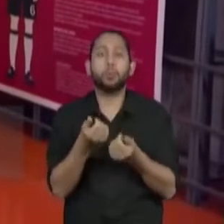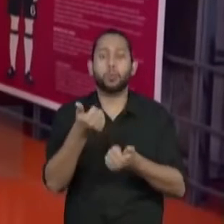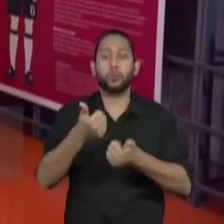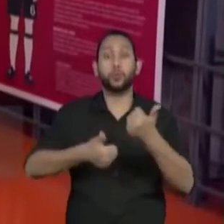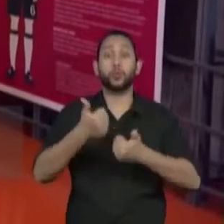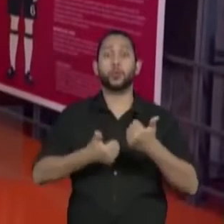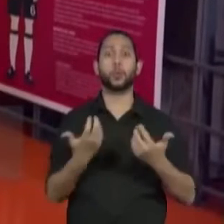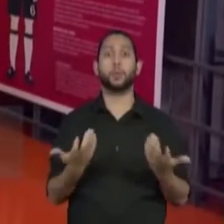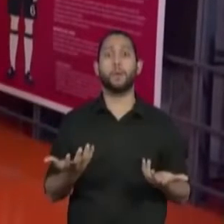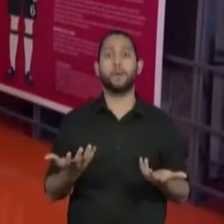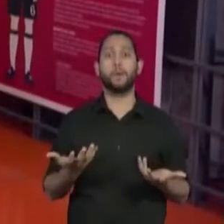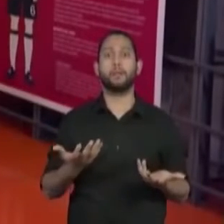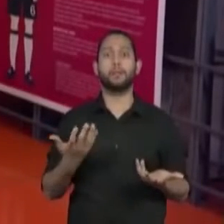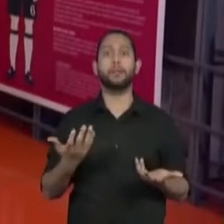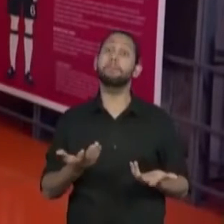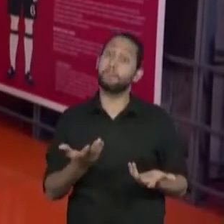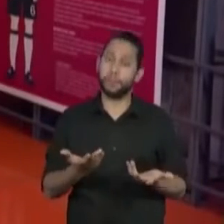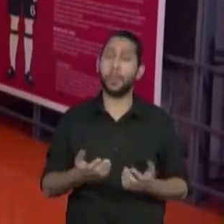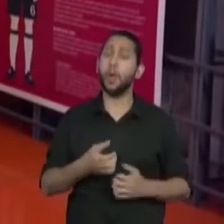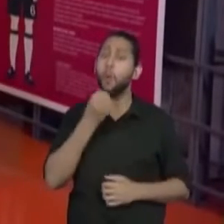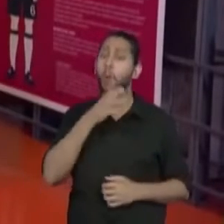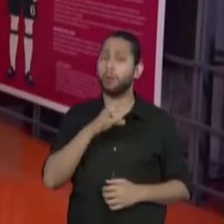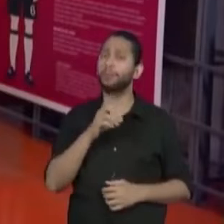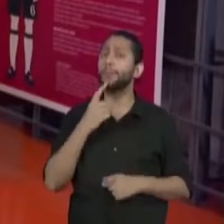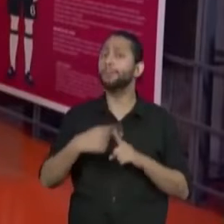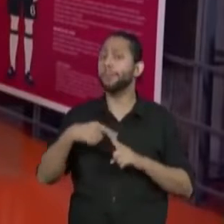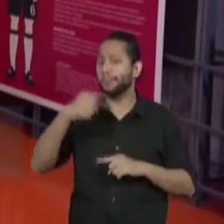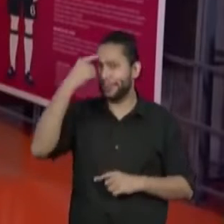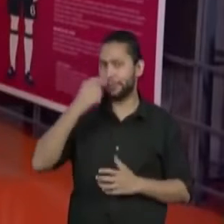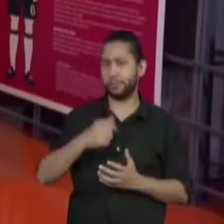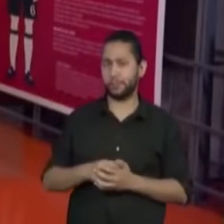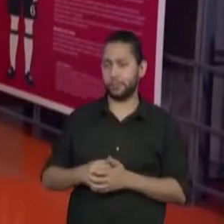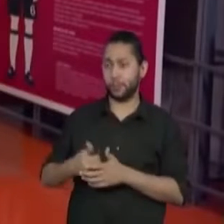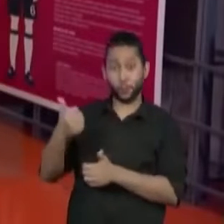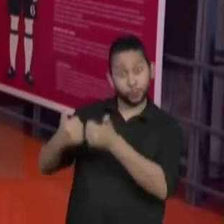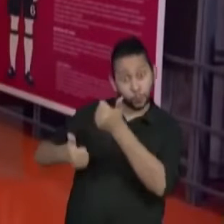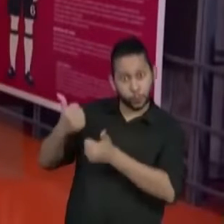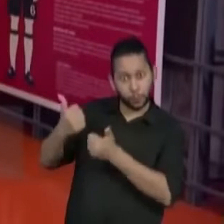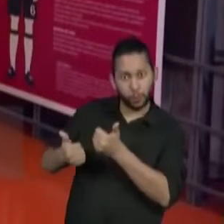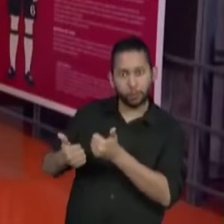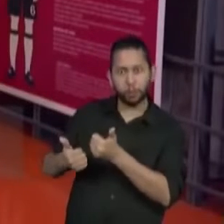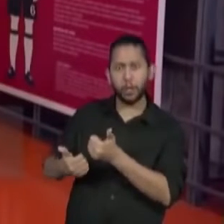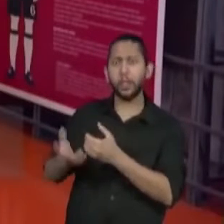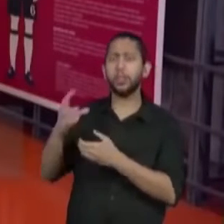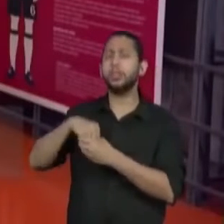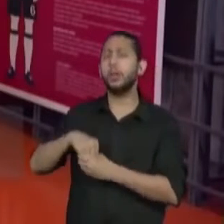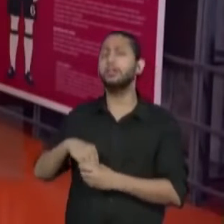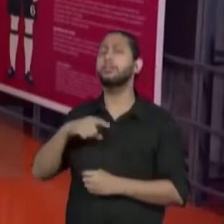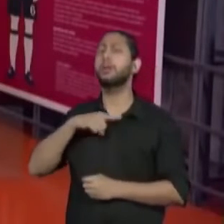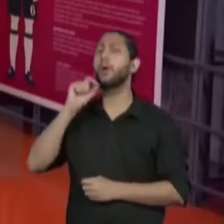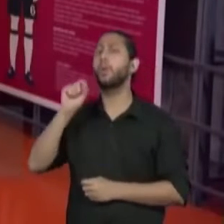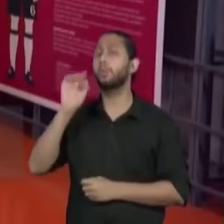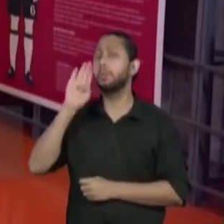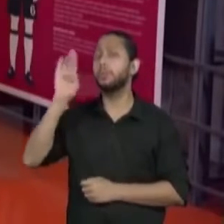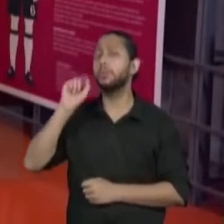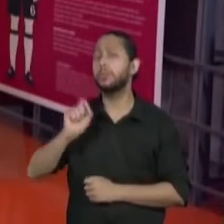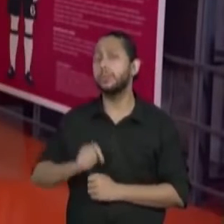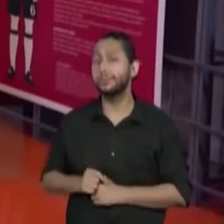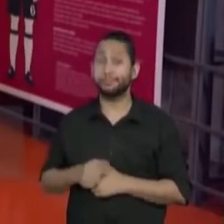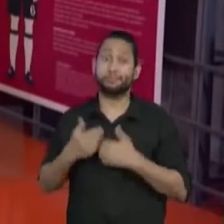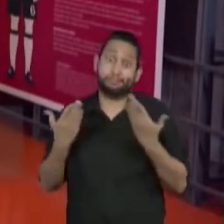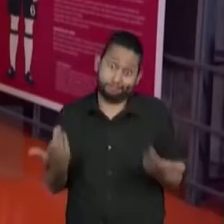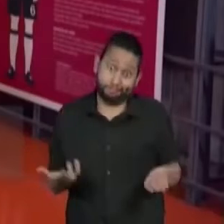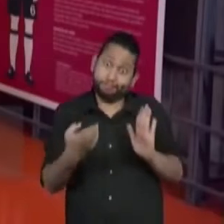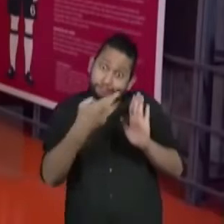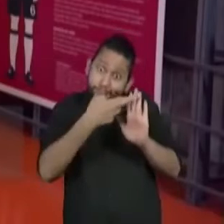para vocês, né? E não dá para falar de um jogo de futebol se nós não falarmos das regras que ele tem. Isso